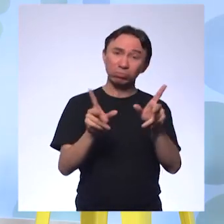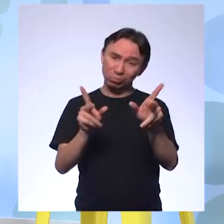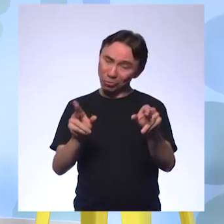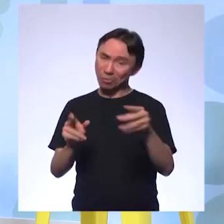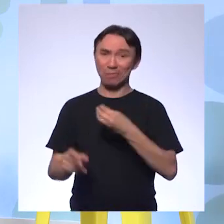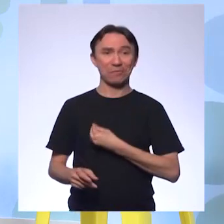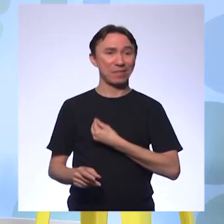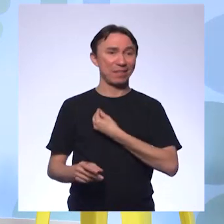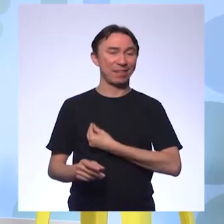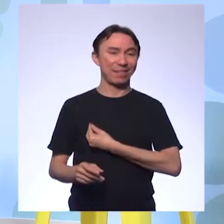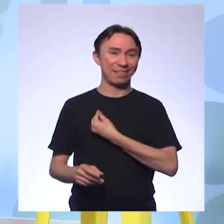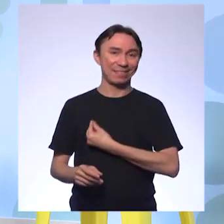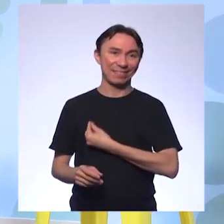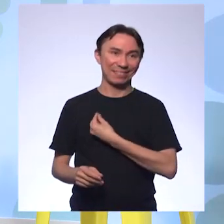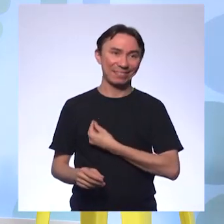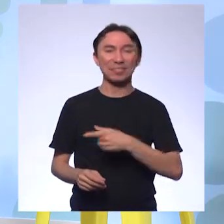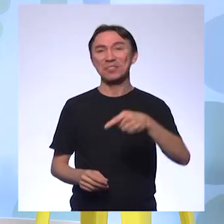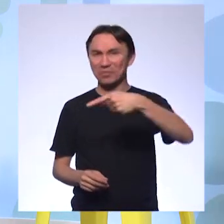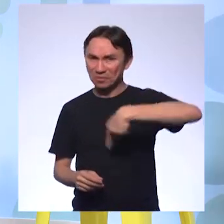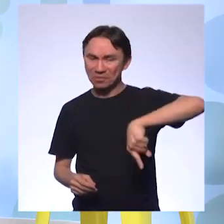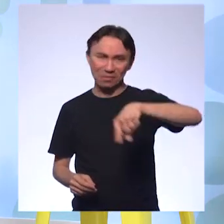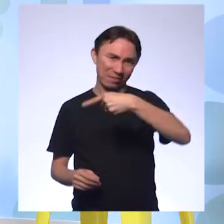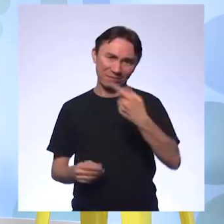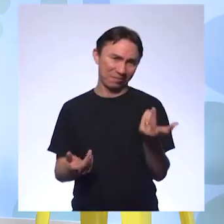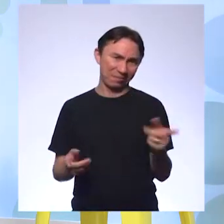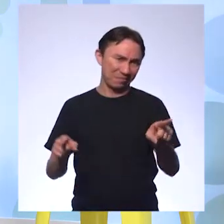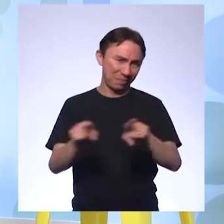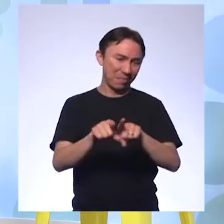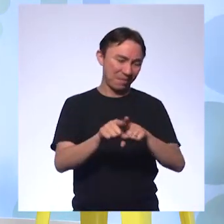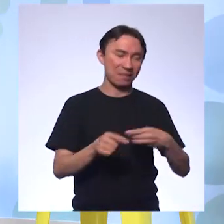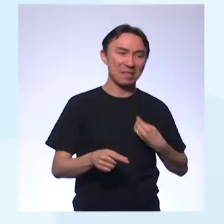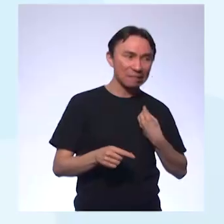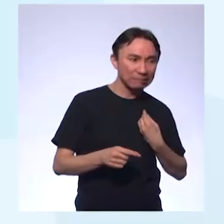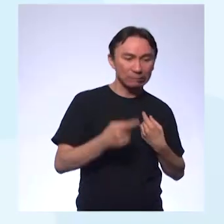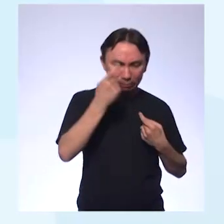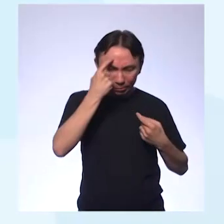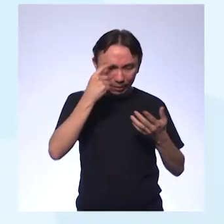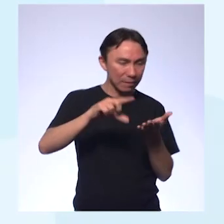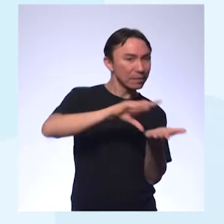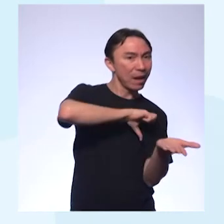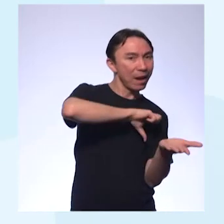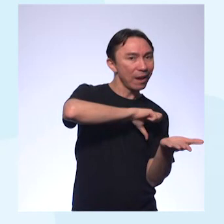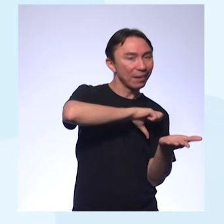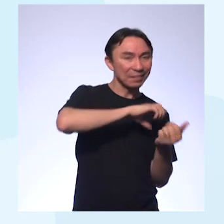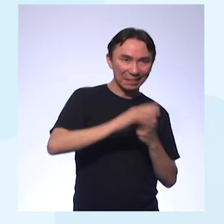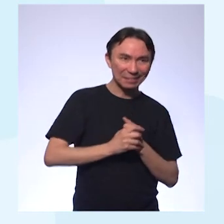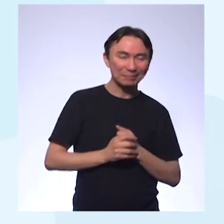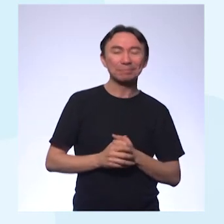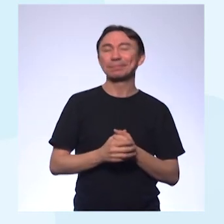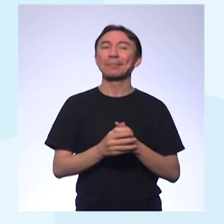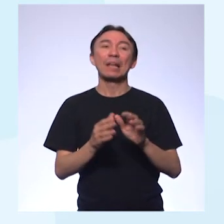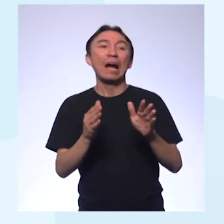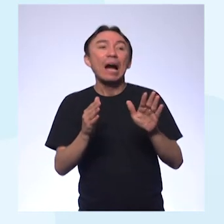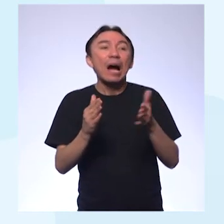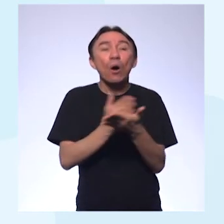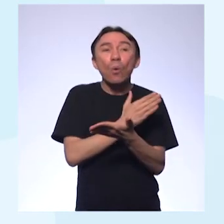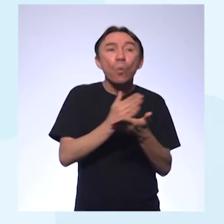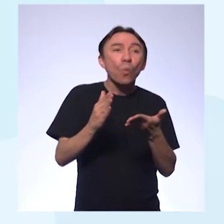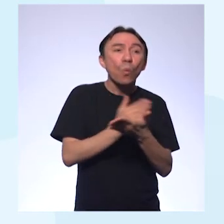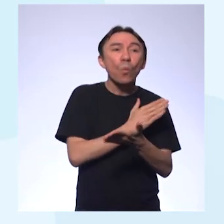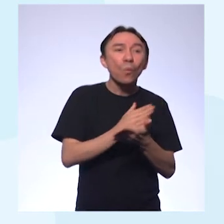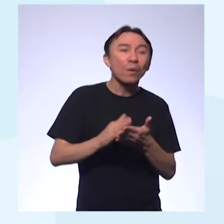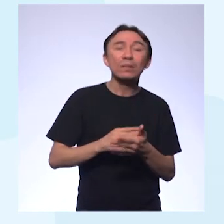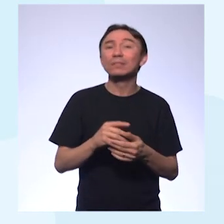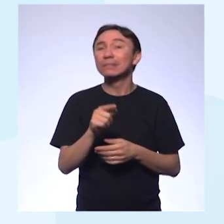deveríamos pensar, antes de agir. Continuando na tela. Algumas lhe levariam a comemorar,